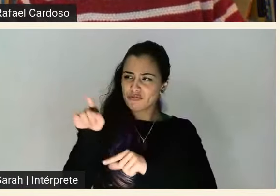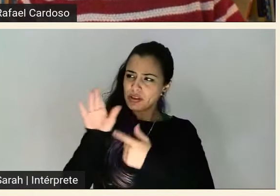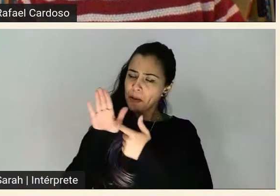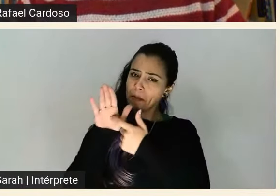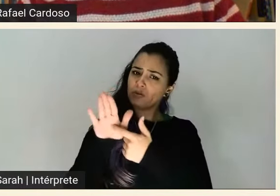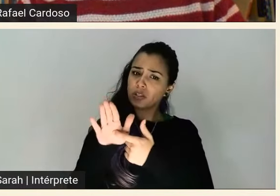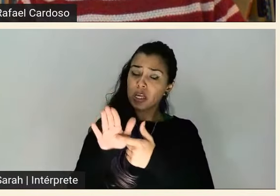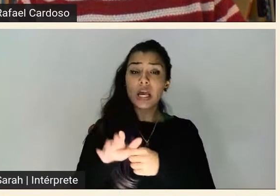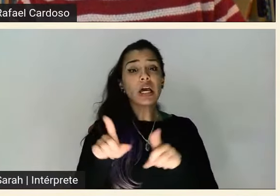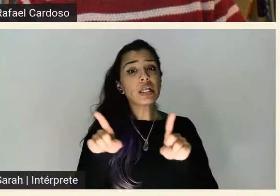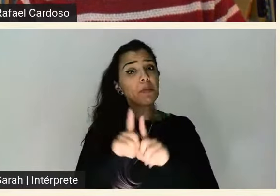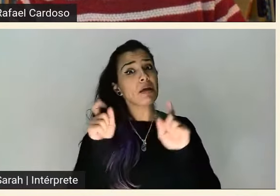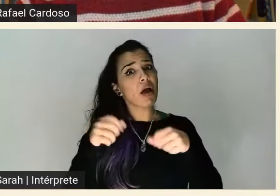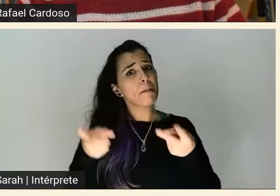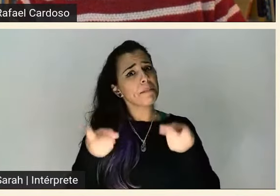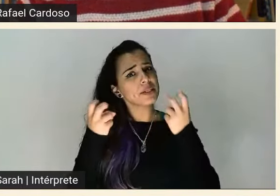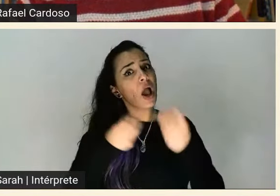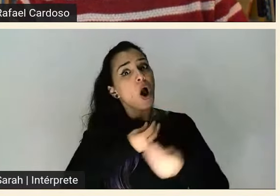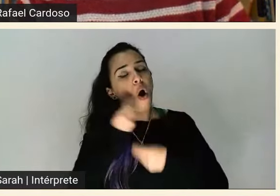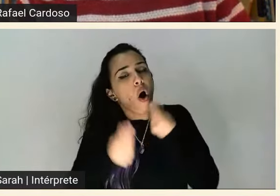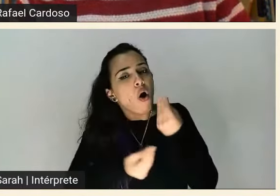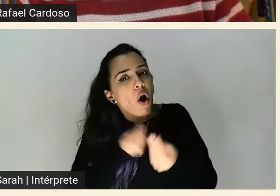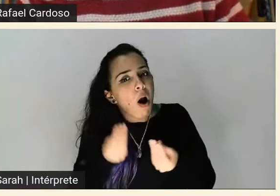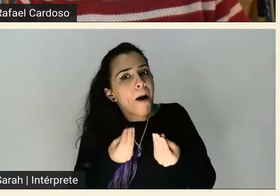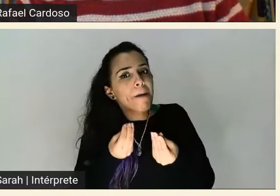mesmo tempo, a gente vê como